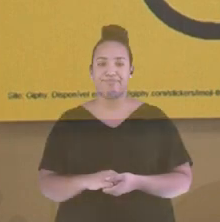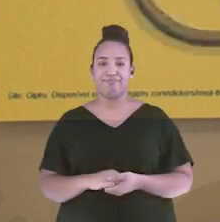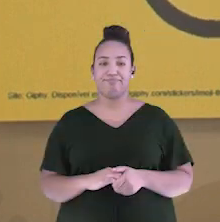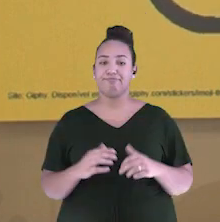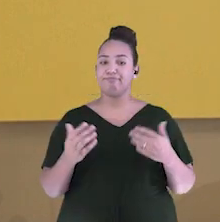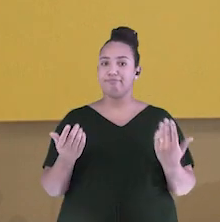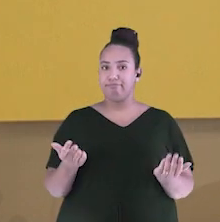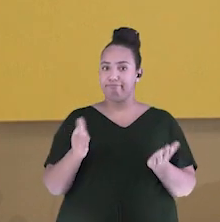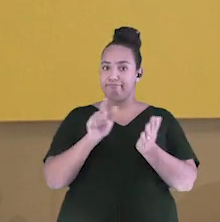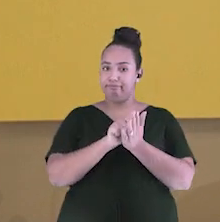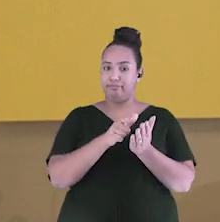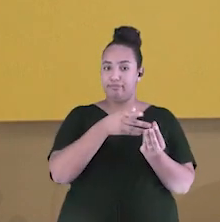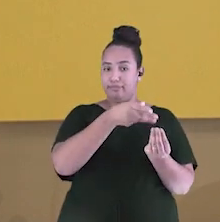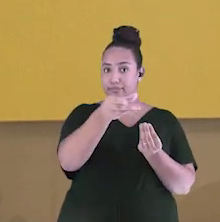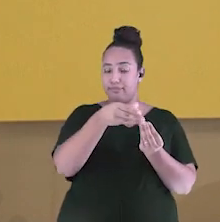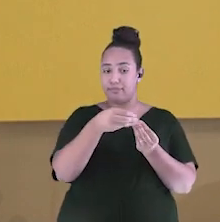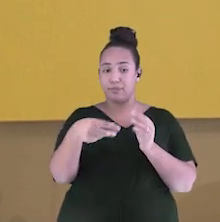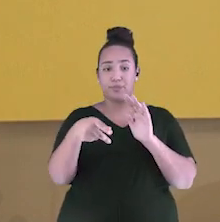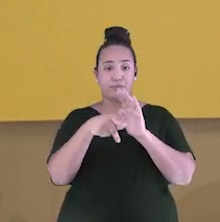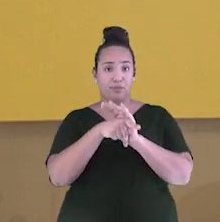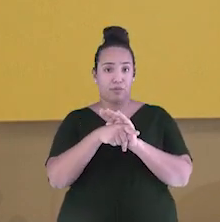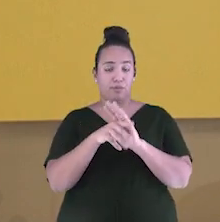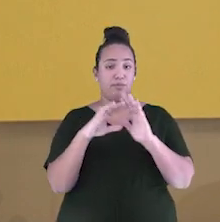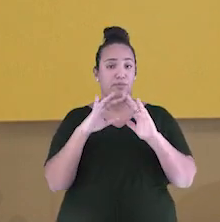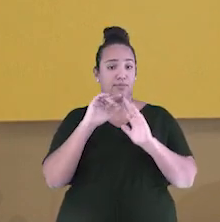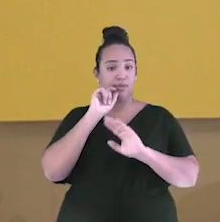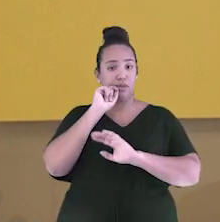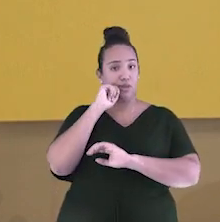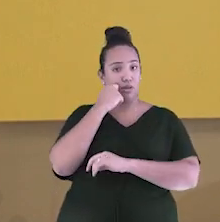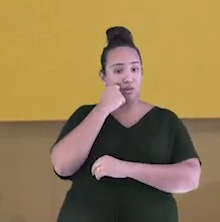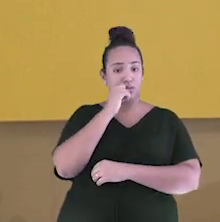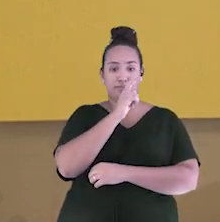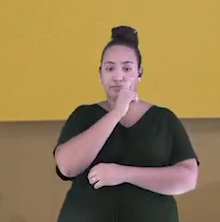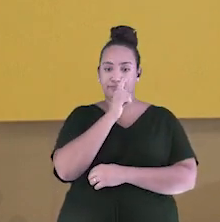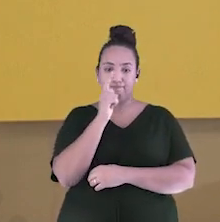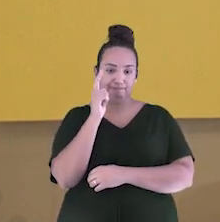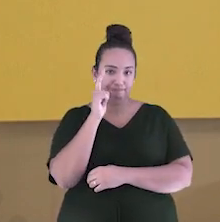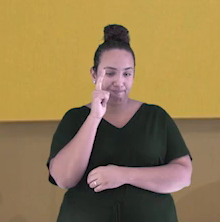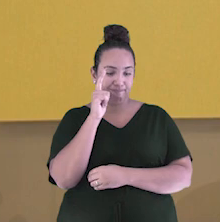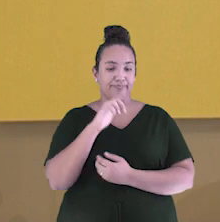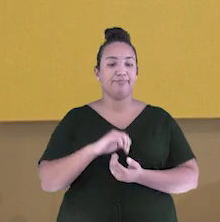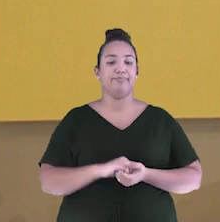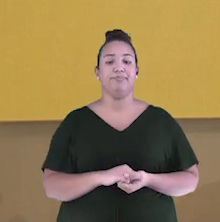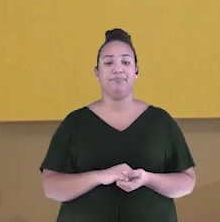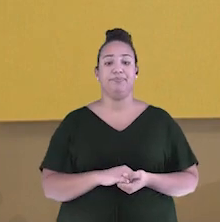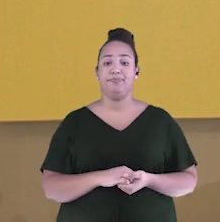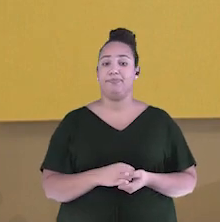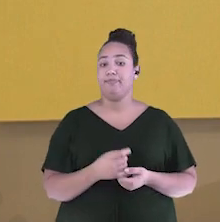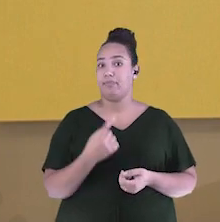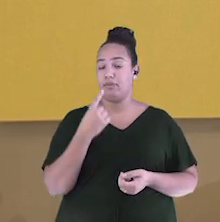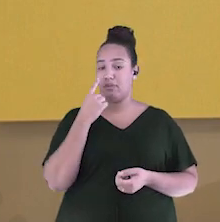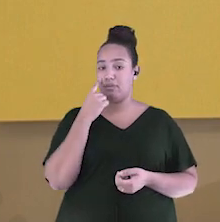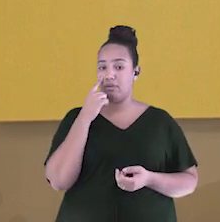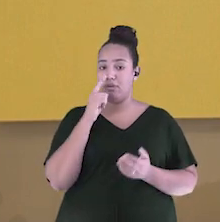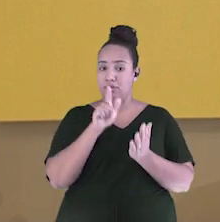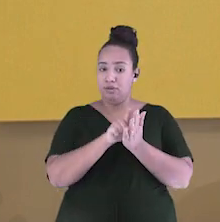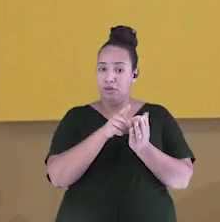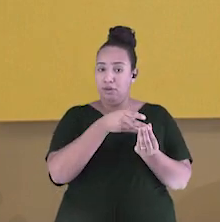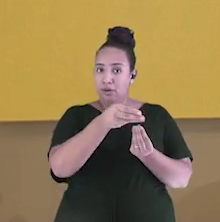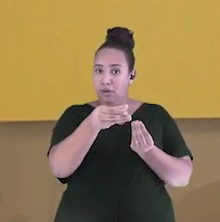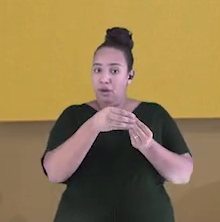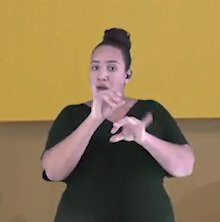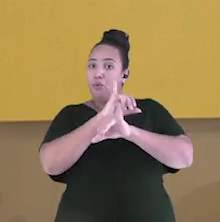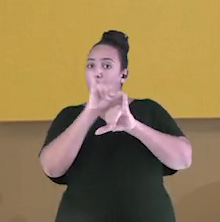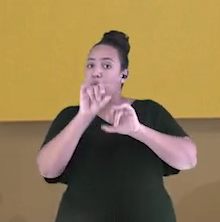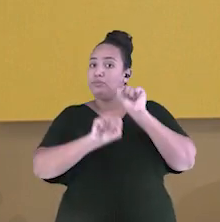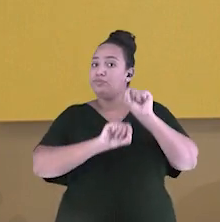Este folheto é de uma padaria e lanchonete, provavelmente de um empreendedor. Vejam que é um folheto que está